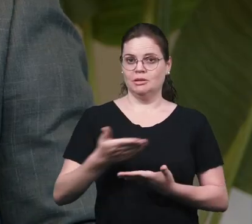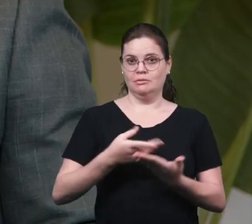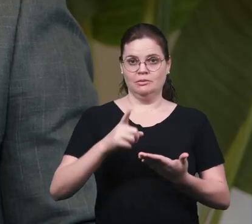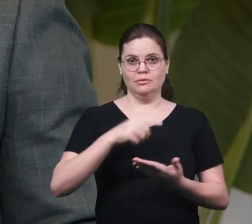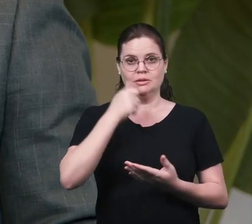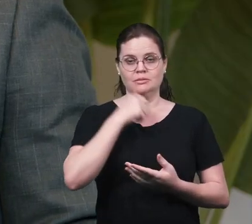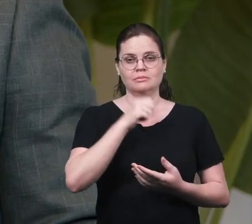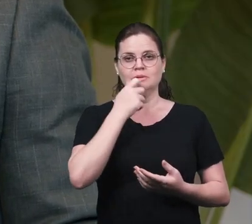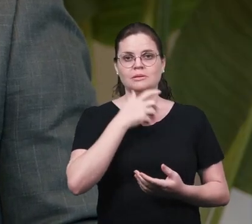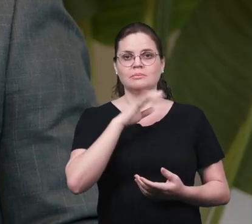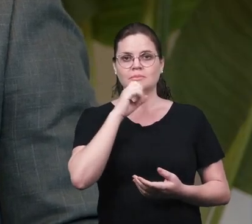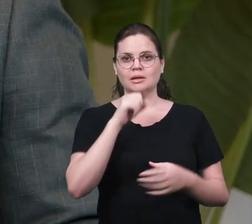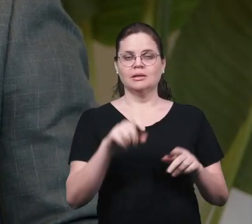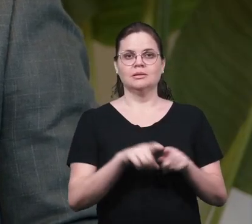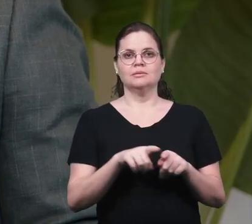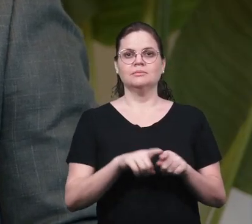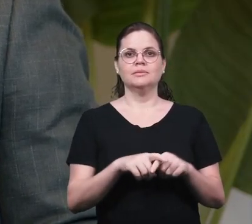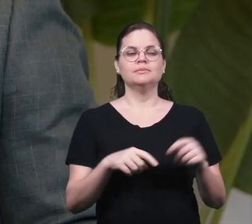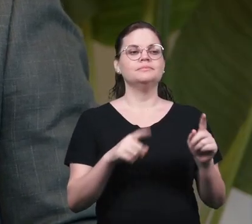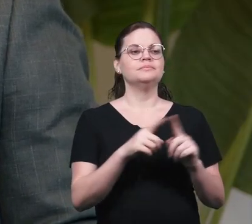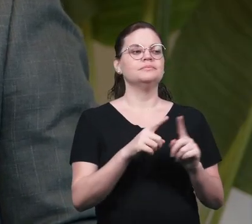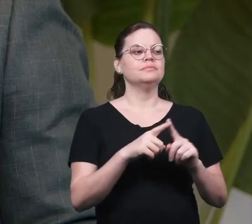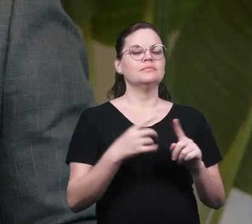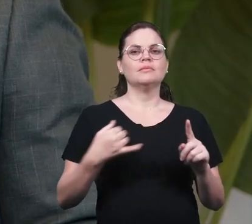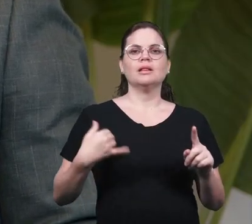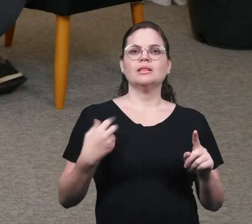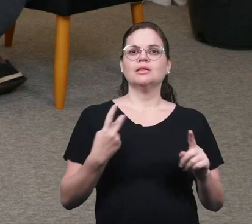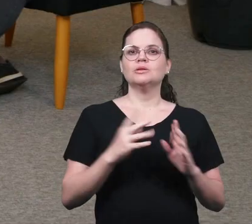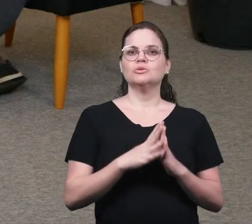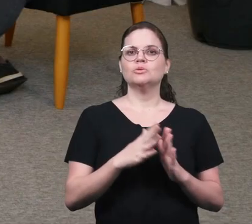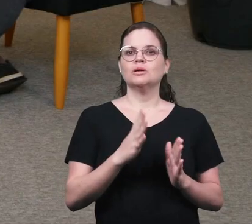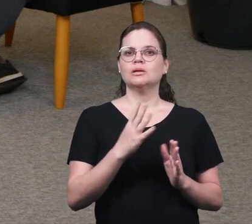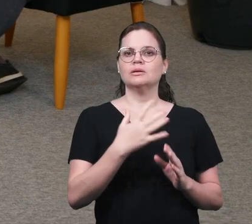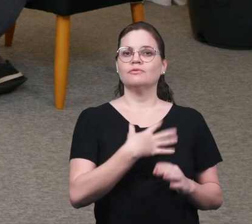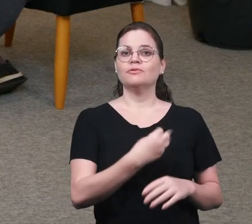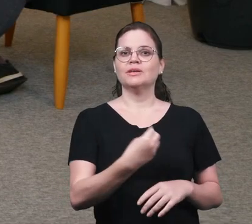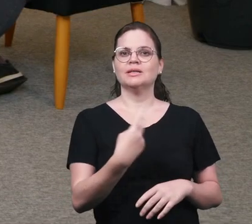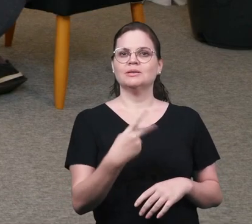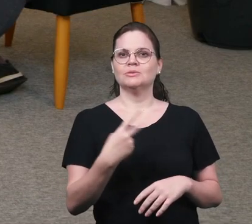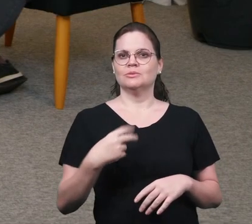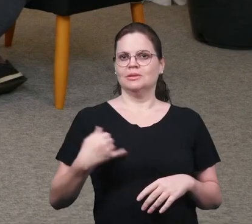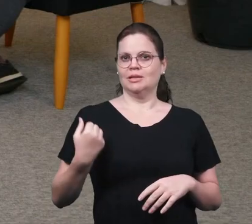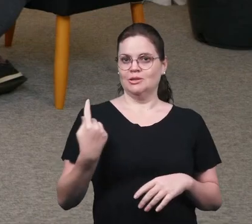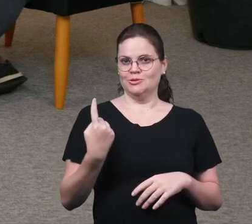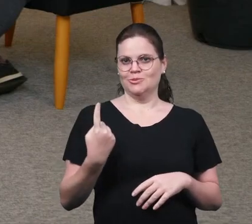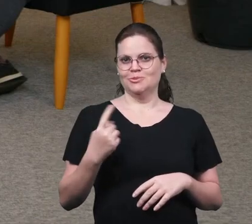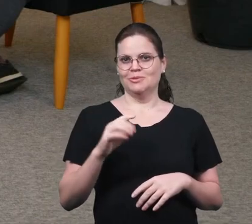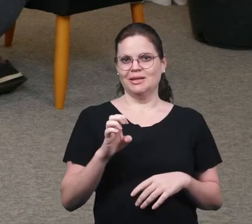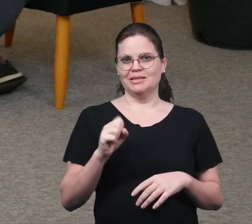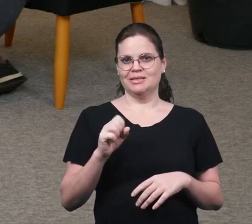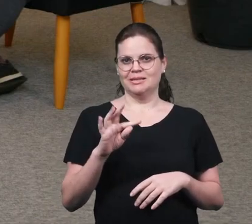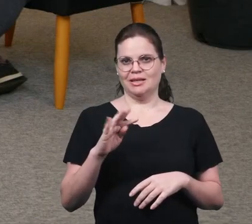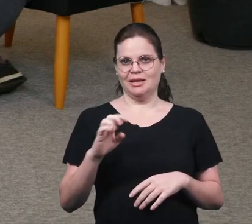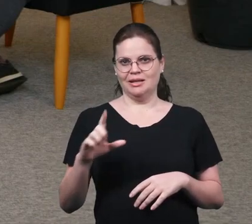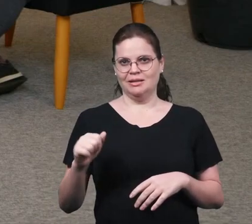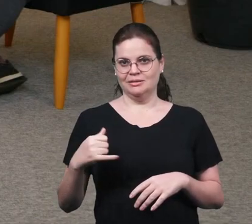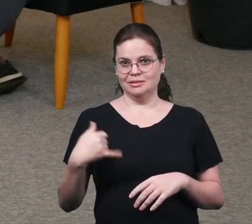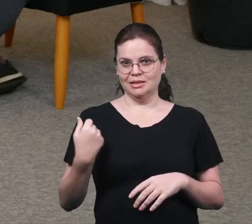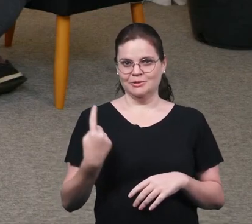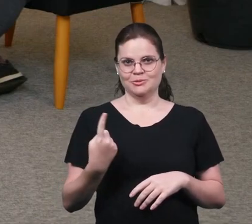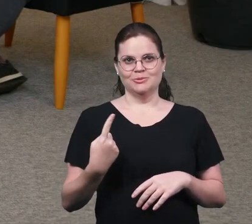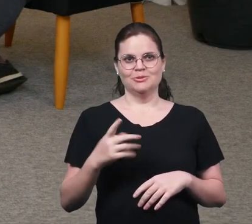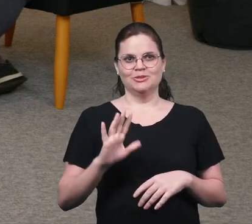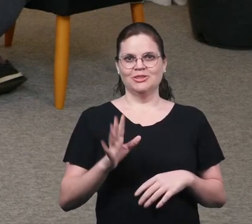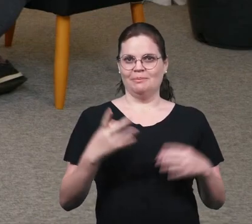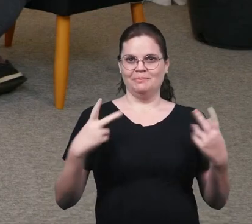pais da Estela, o Aninho? Vai fazer 2. Já 2 aninhos, né? Inclusive já pregando a